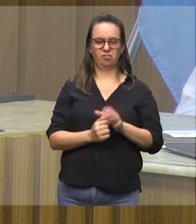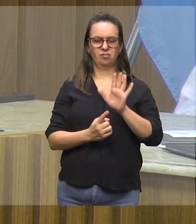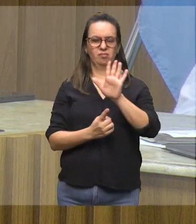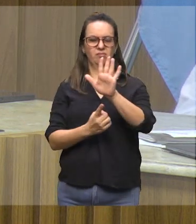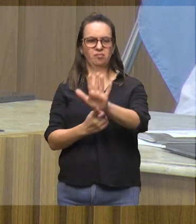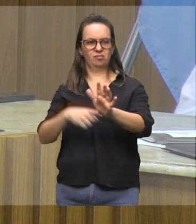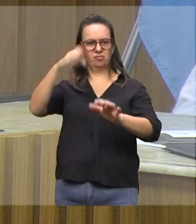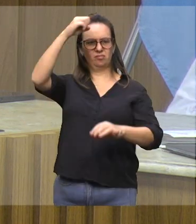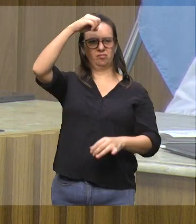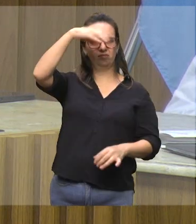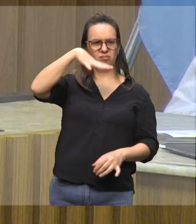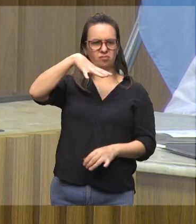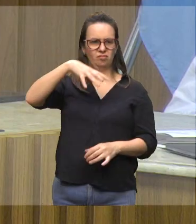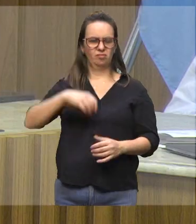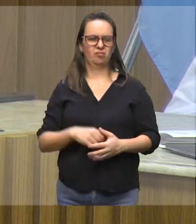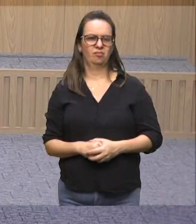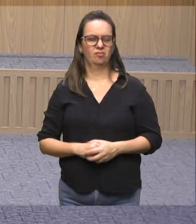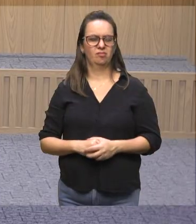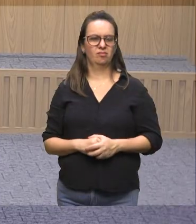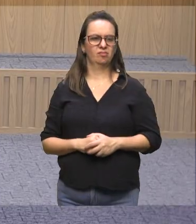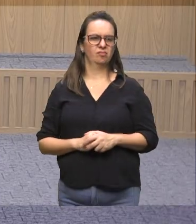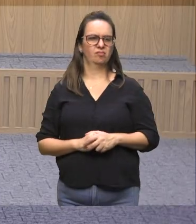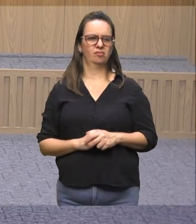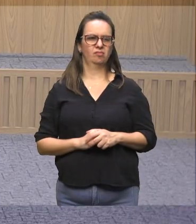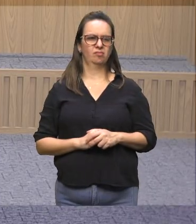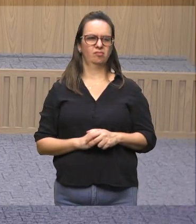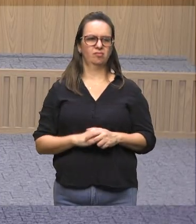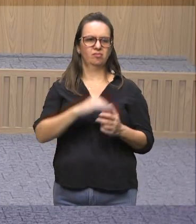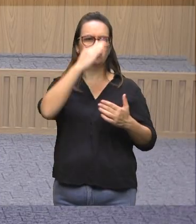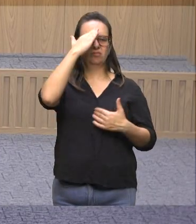escuridão. Muito obrigado, presidente.